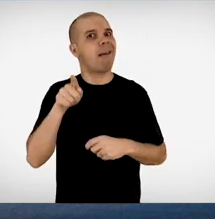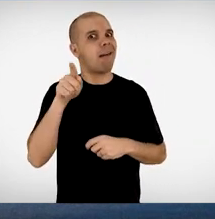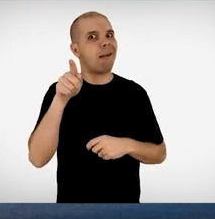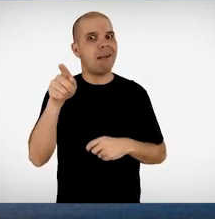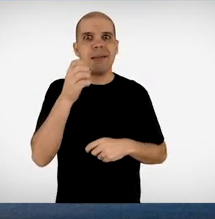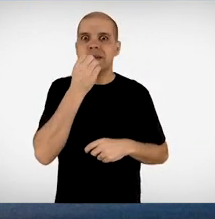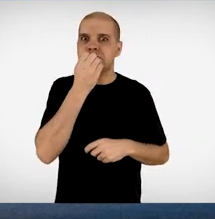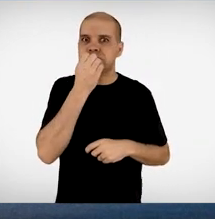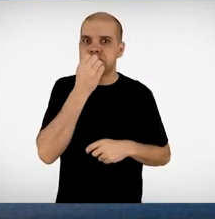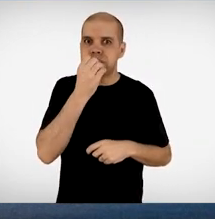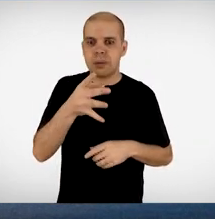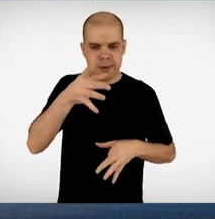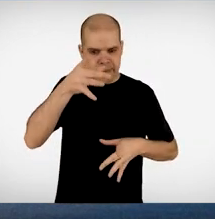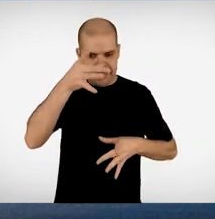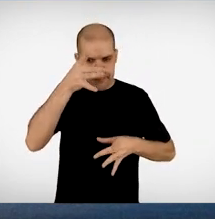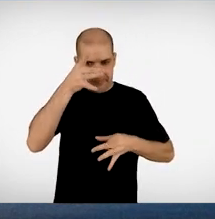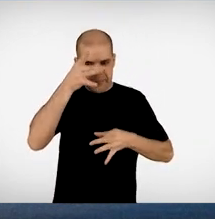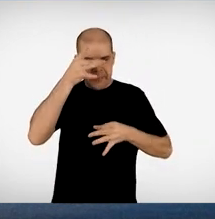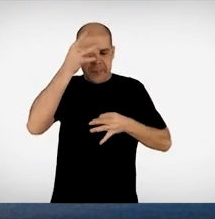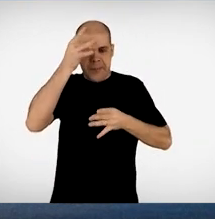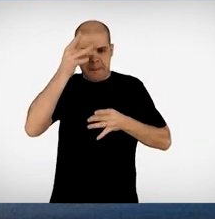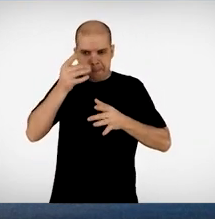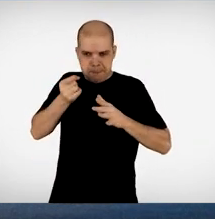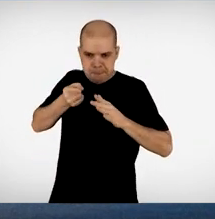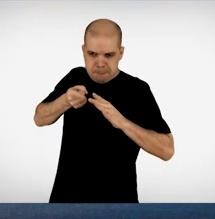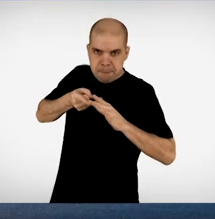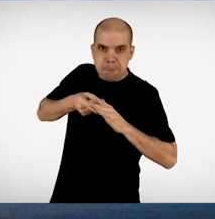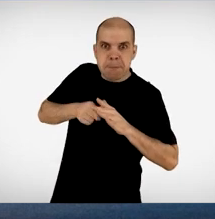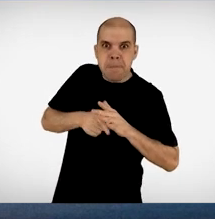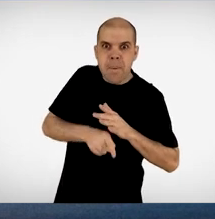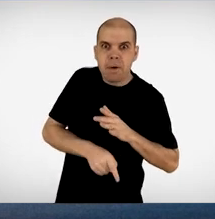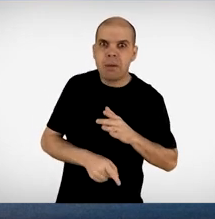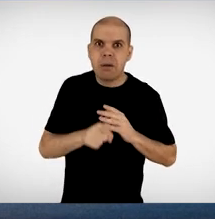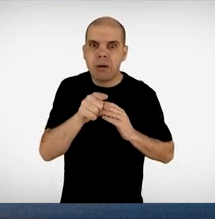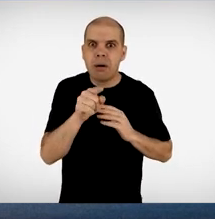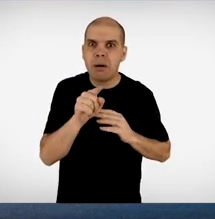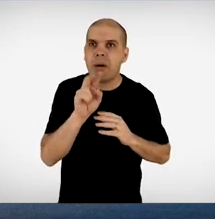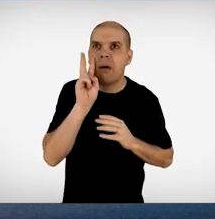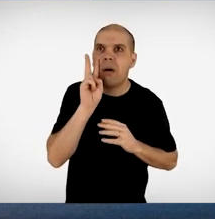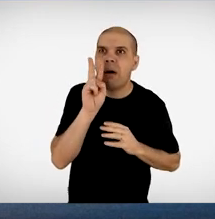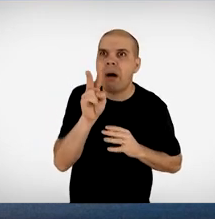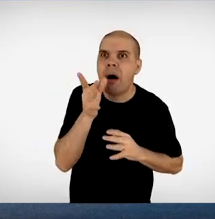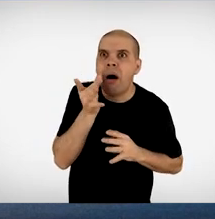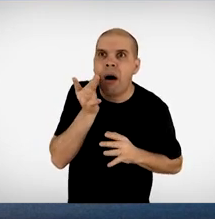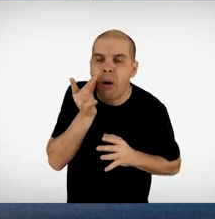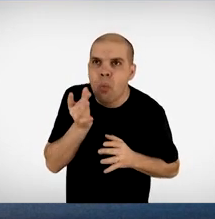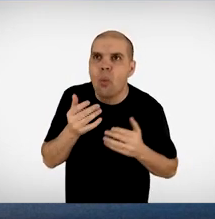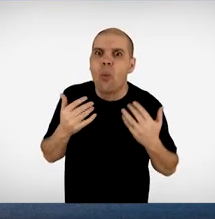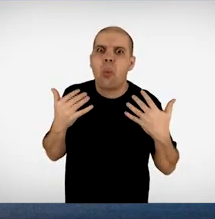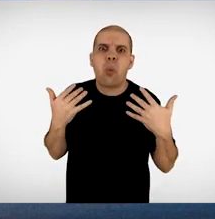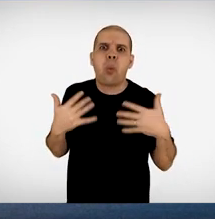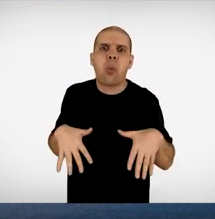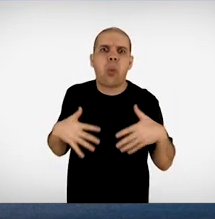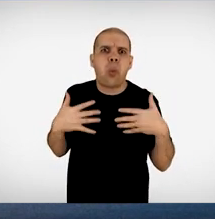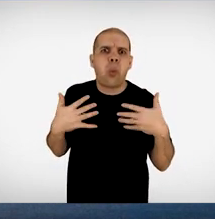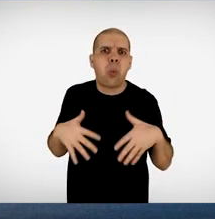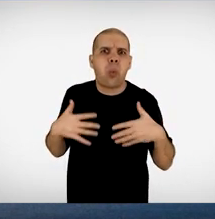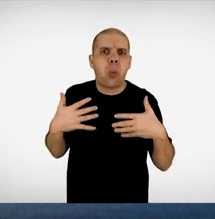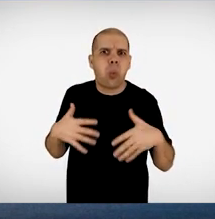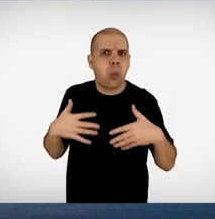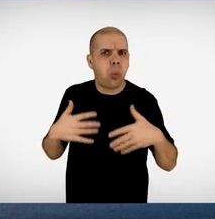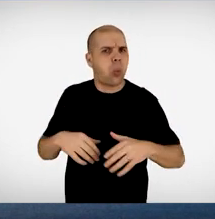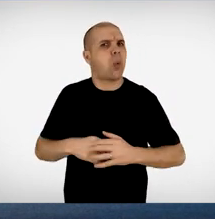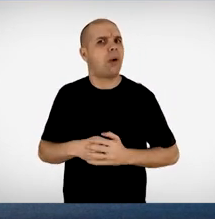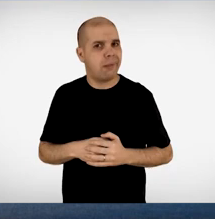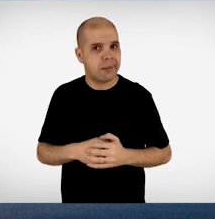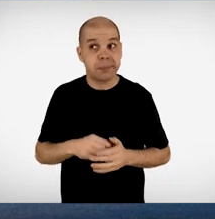leve, né? É uma interpretação leve, mas muito, muito profunda, assim, que bate na gente. Então, em geral, os